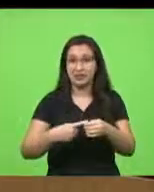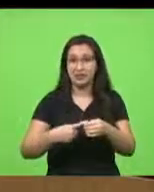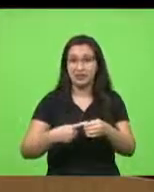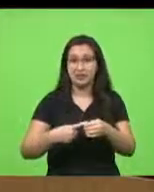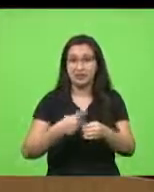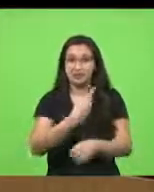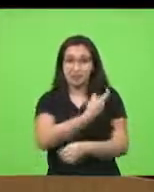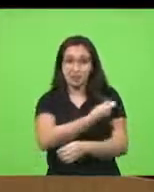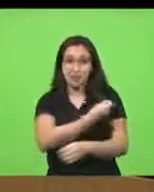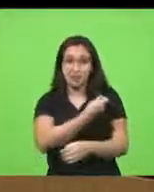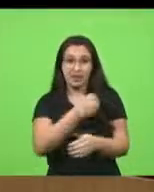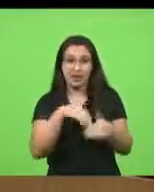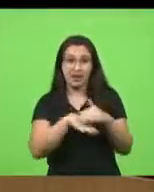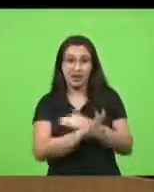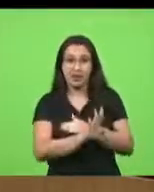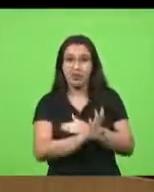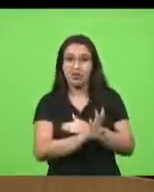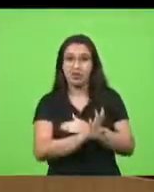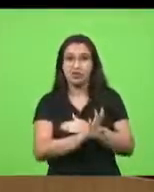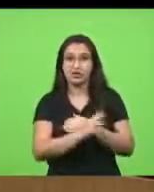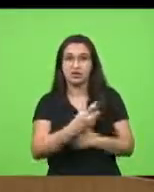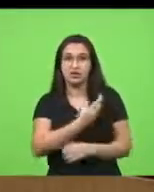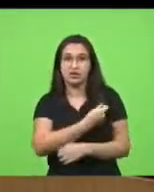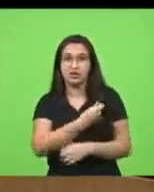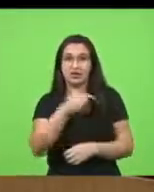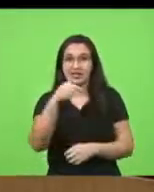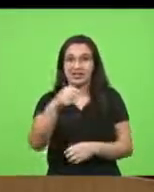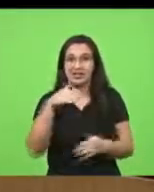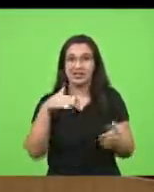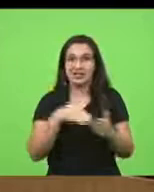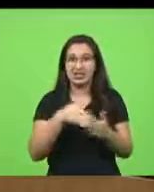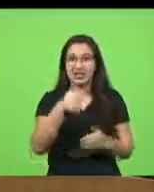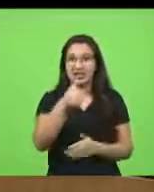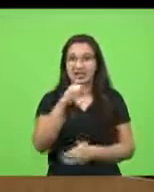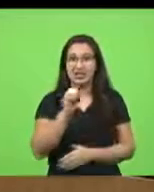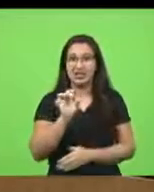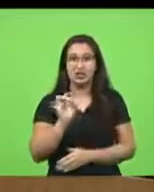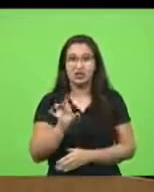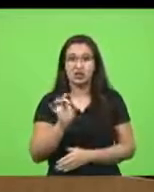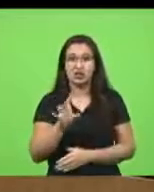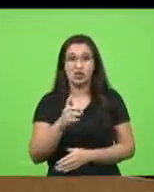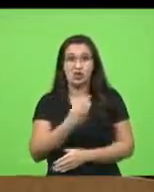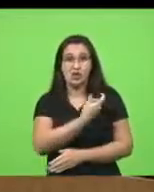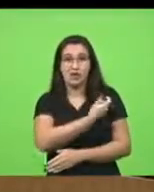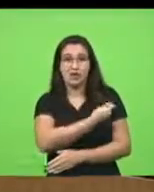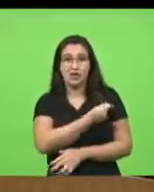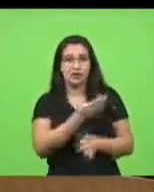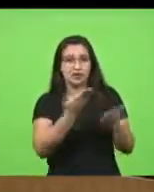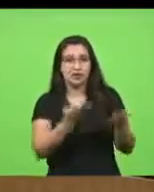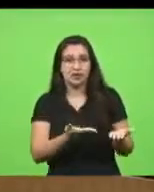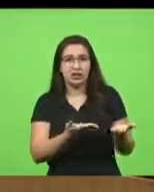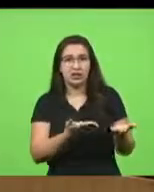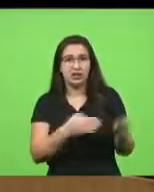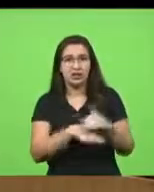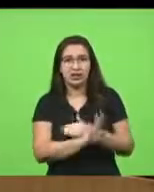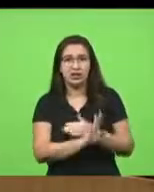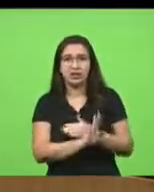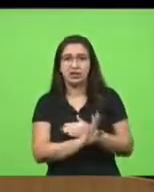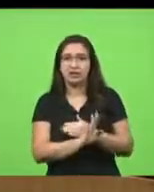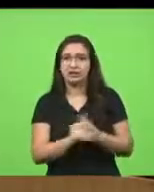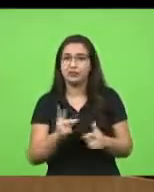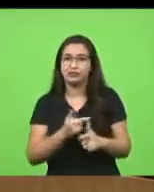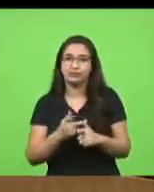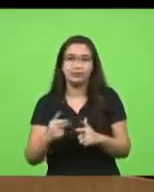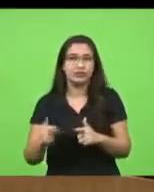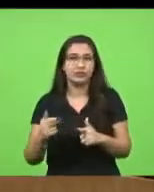estoque, vacinando das 7 às 10 somente, com vacina no estoque, nós não vamos vencer a